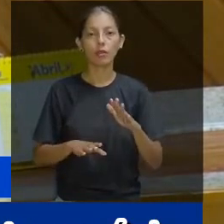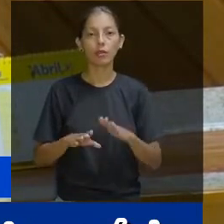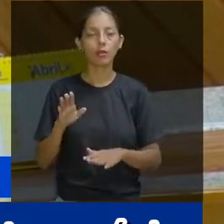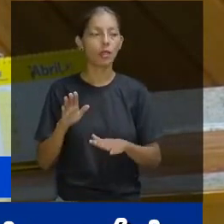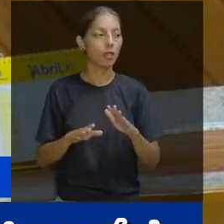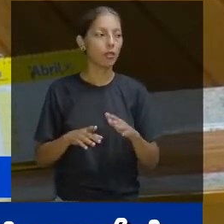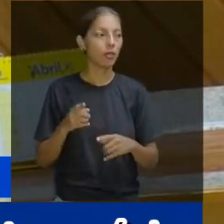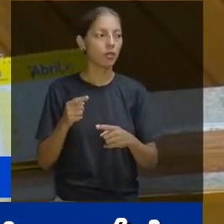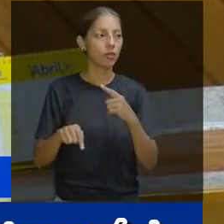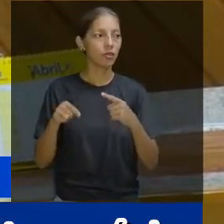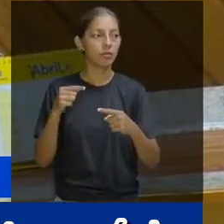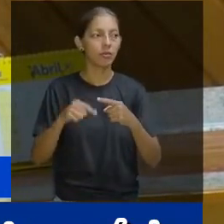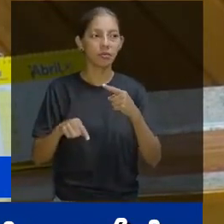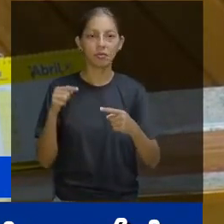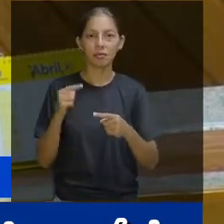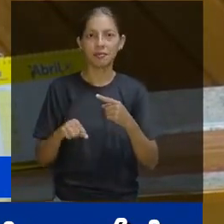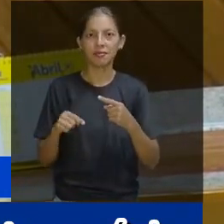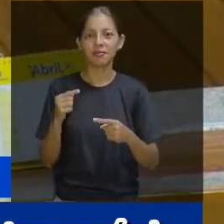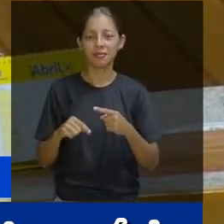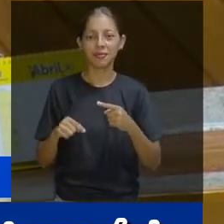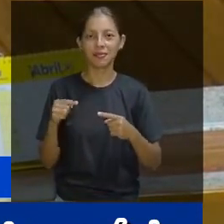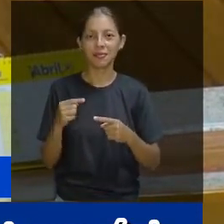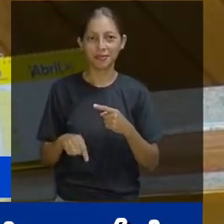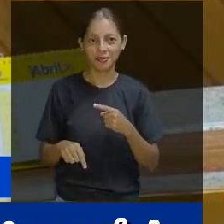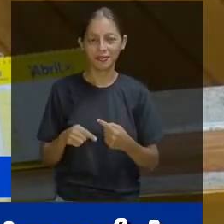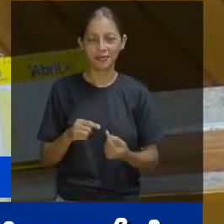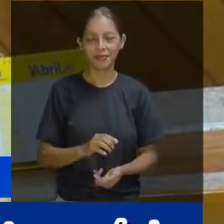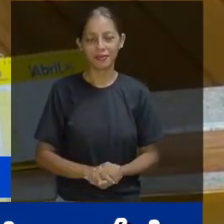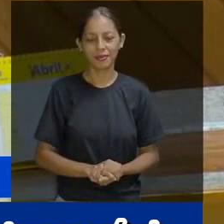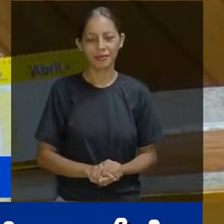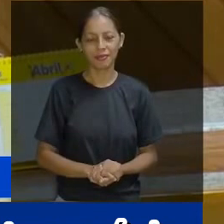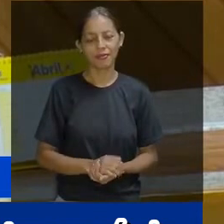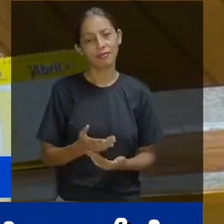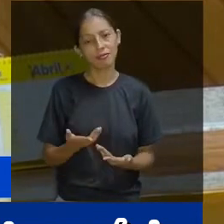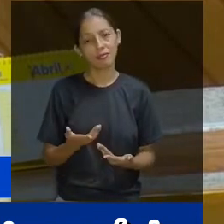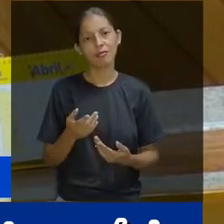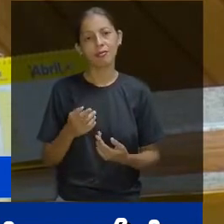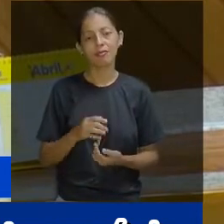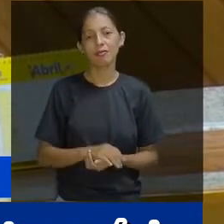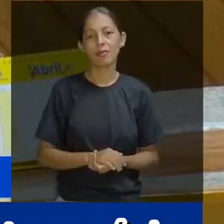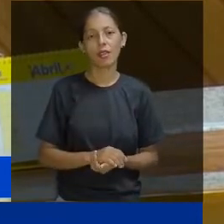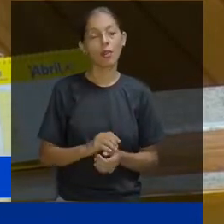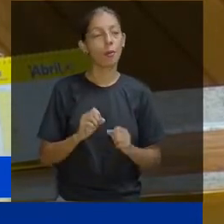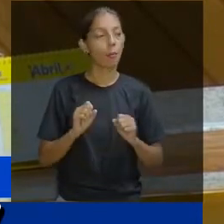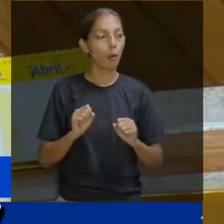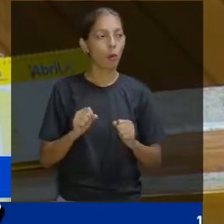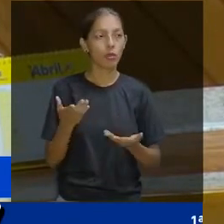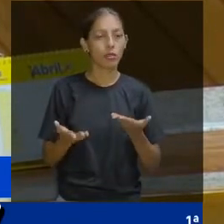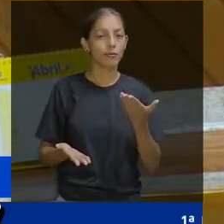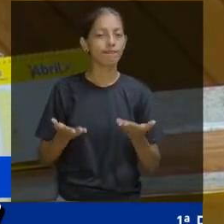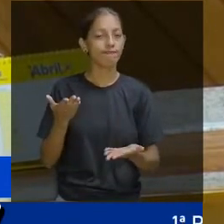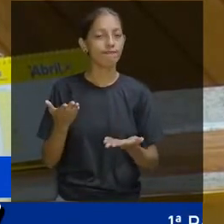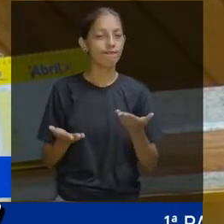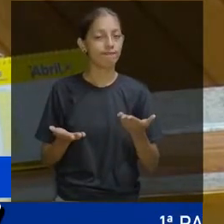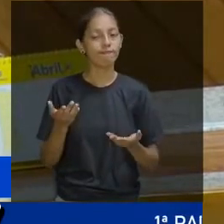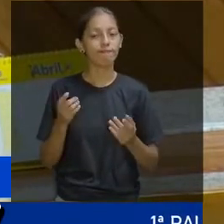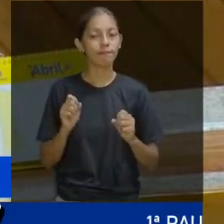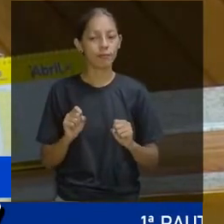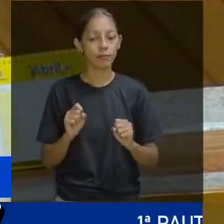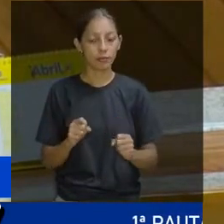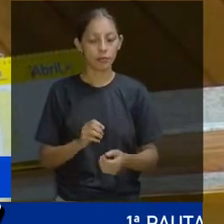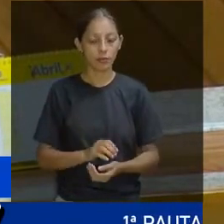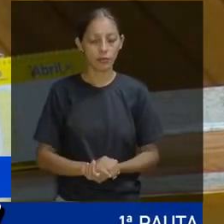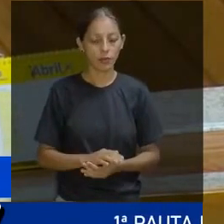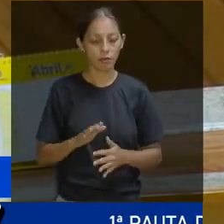eleita, essa inadequação ela pode ser relativizada, isso não é algo intransponível, porque às vezes é